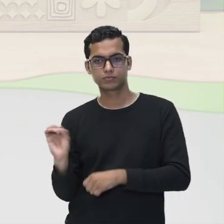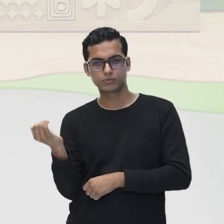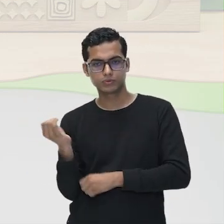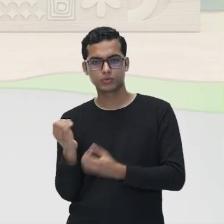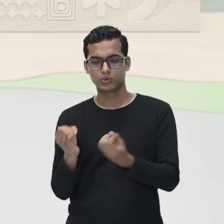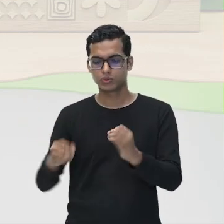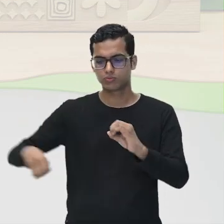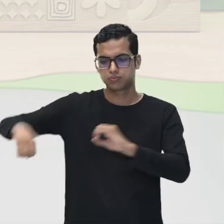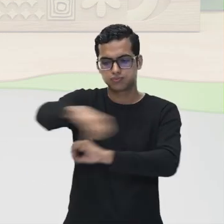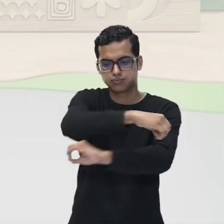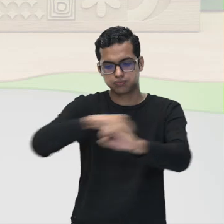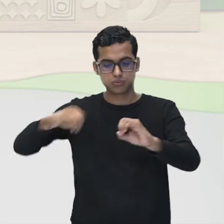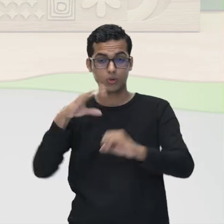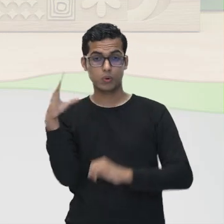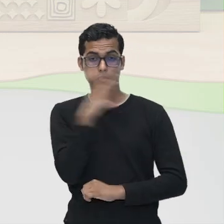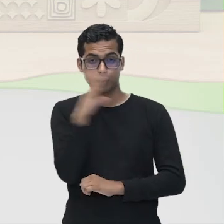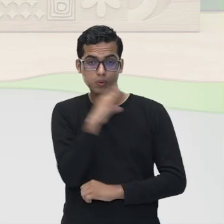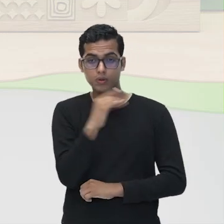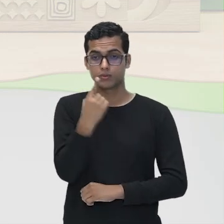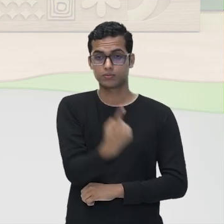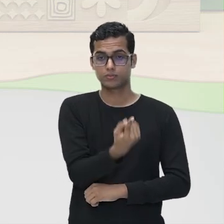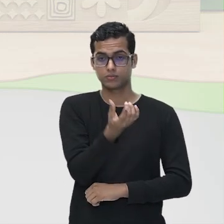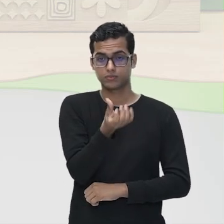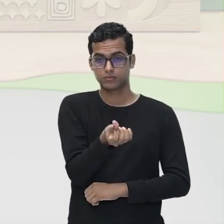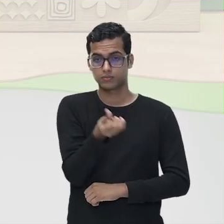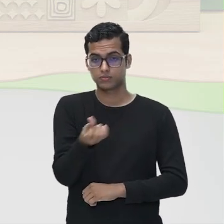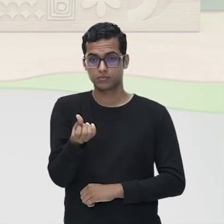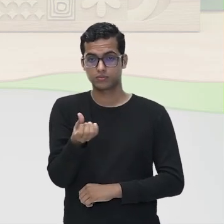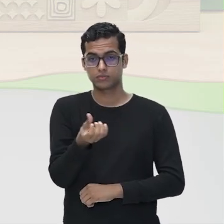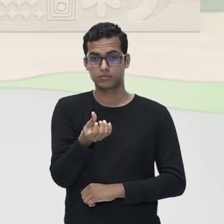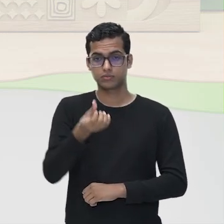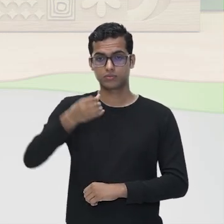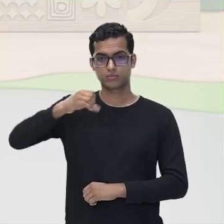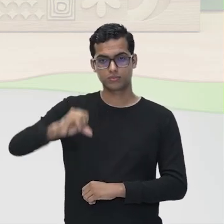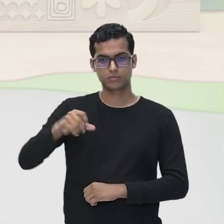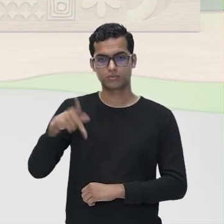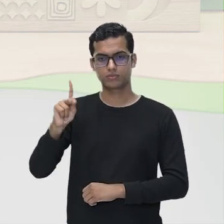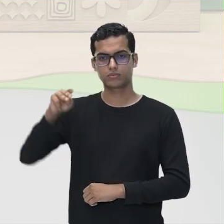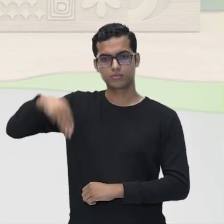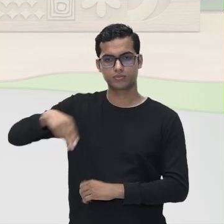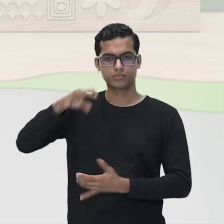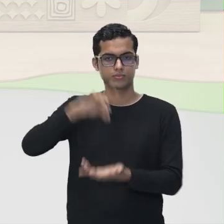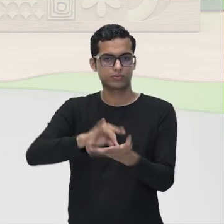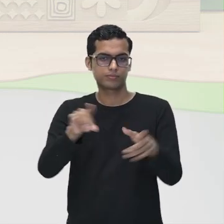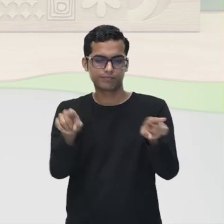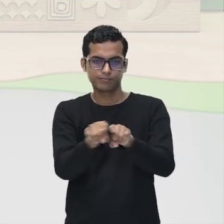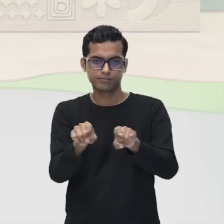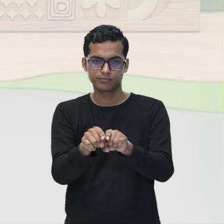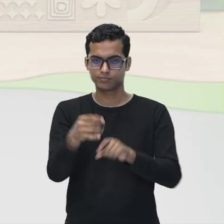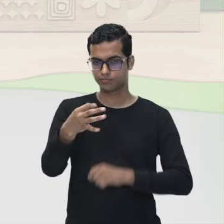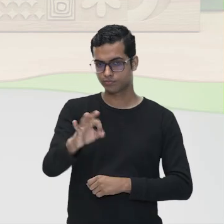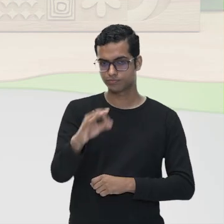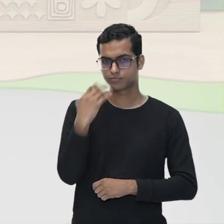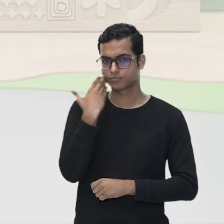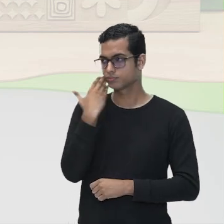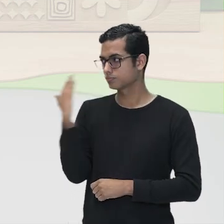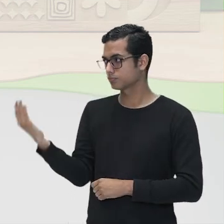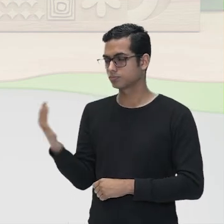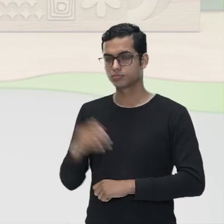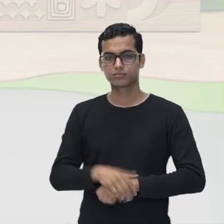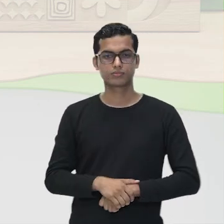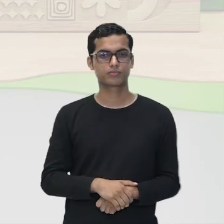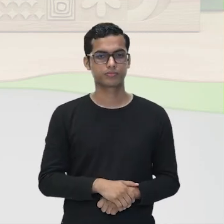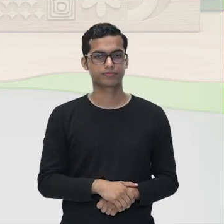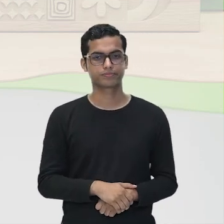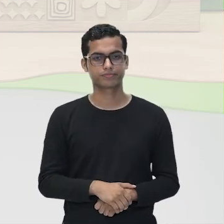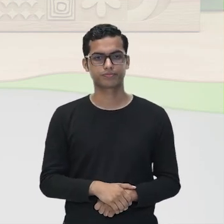1.669 quilômetros por hora, certo? E quais são as consequências do